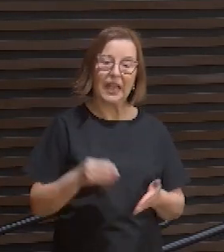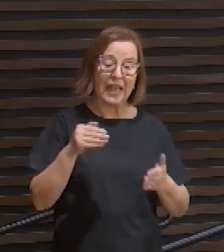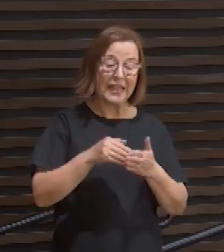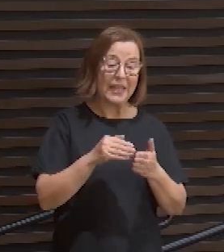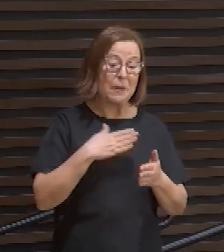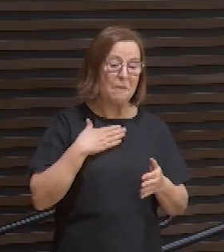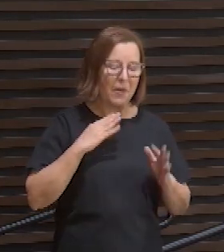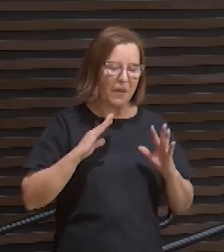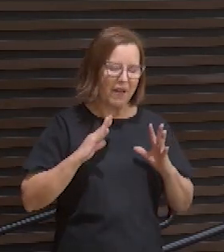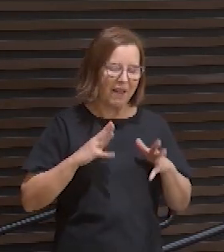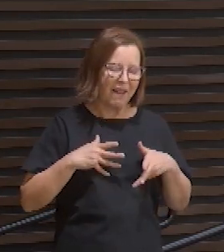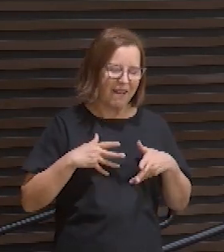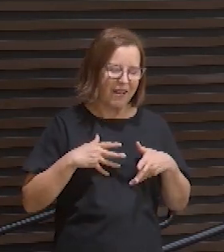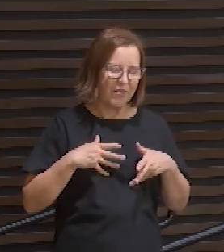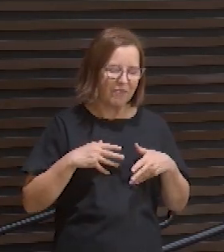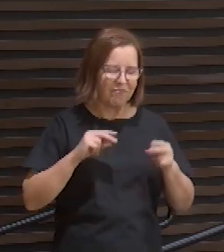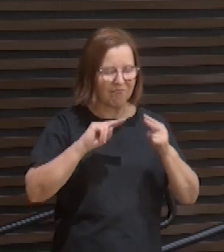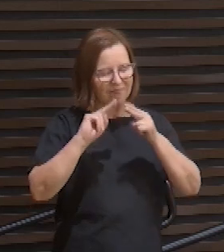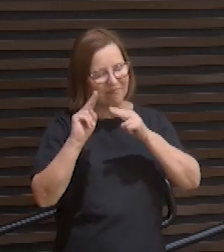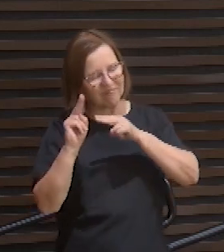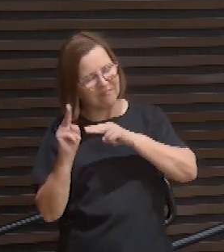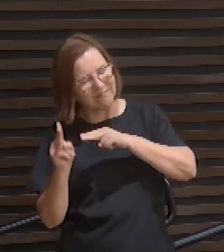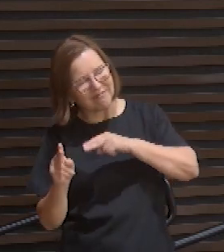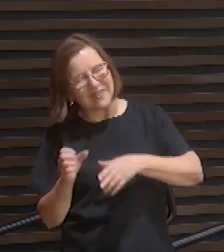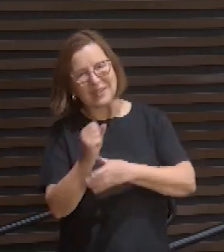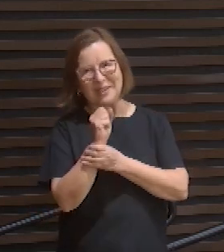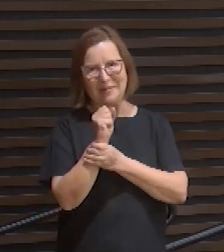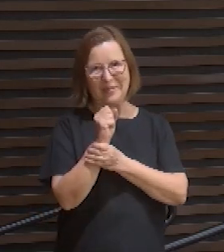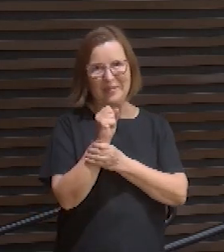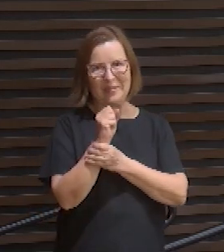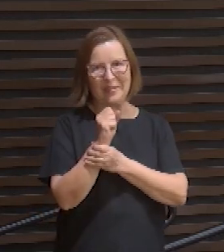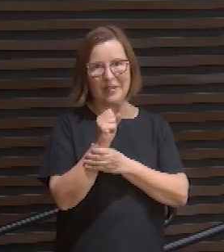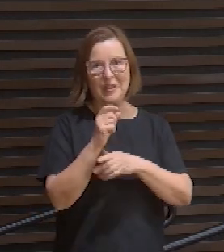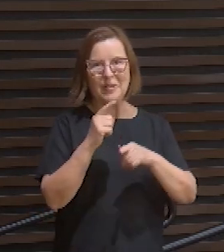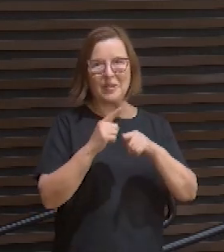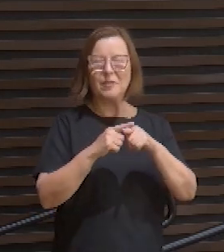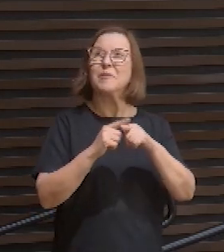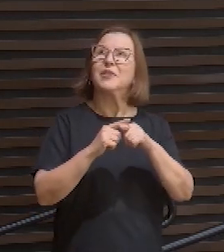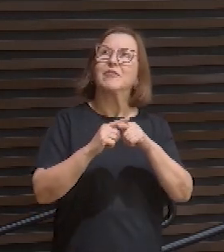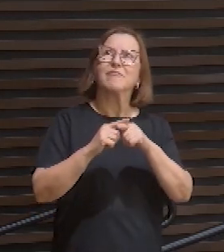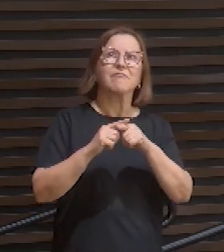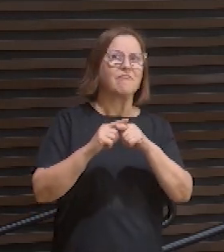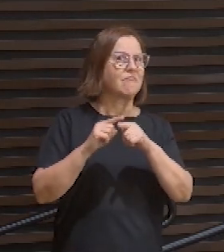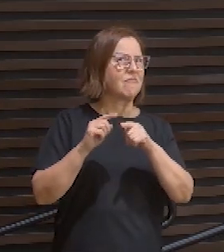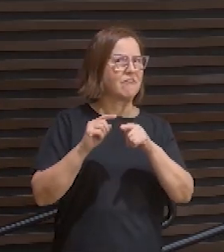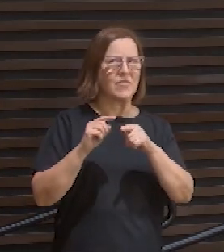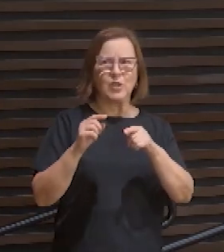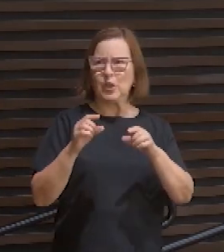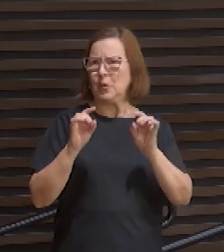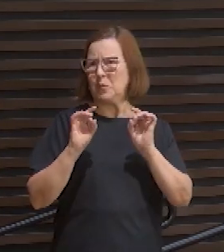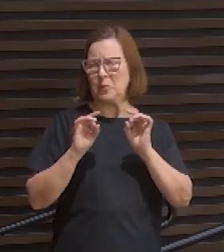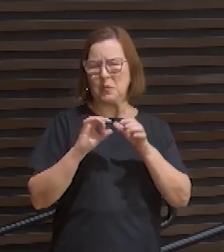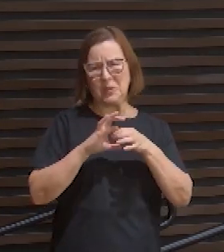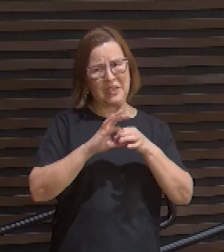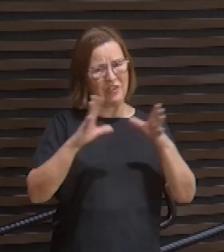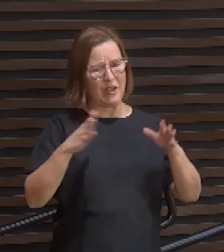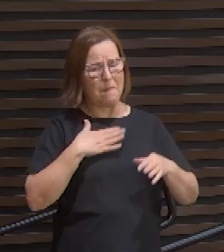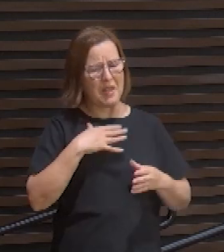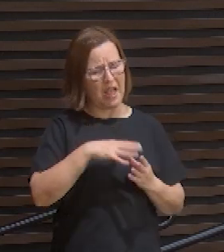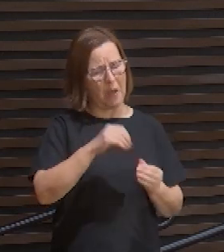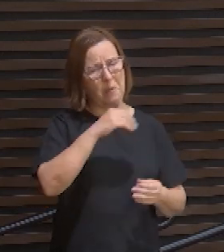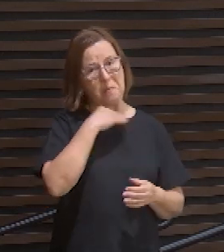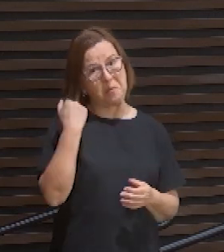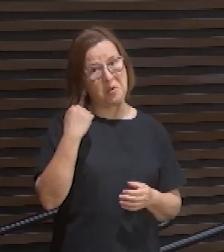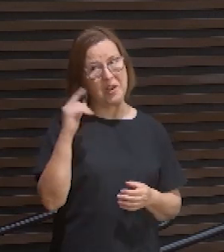corpo repousará seguro, pois não deixarás a minha alma na morte, nem permitirás que o